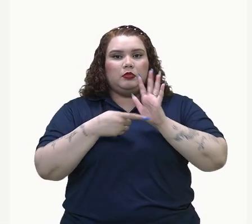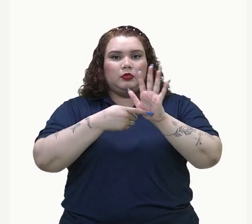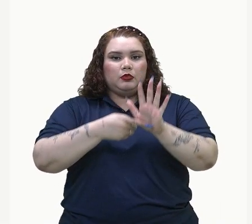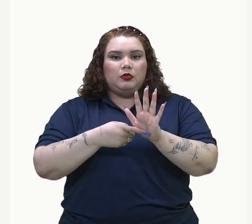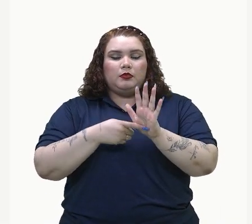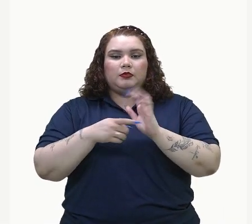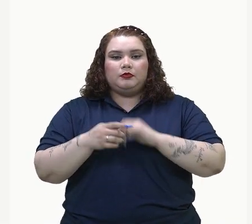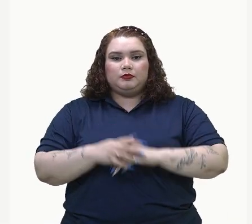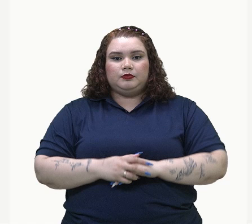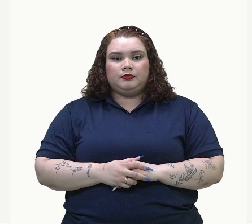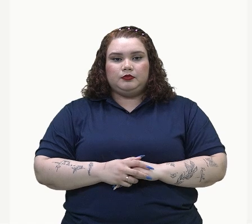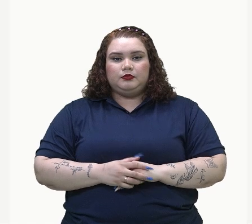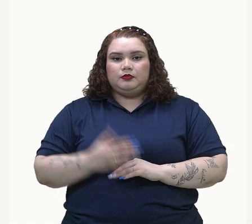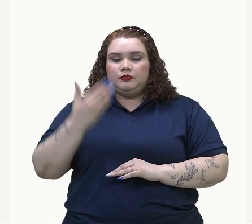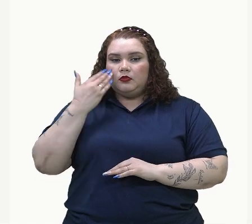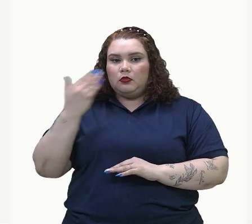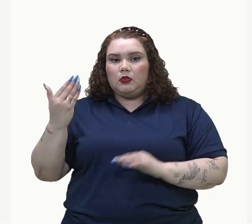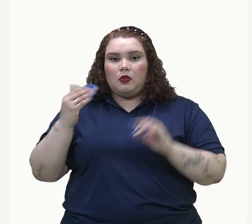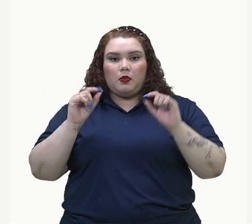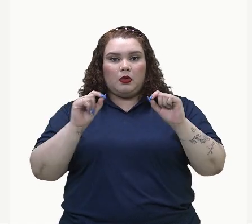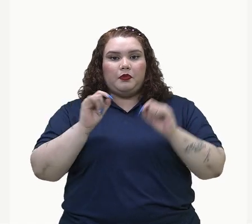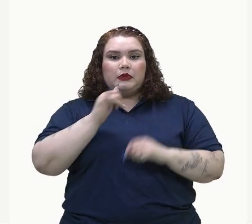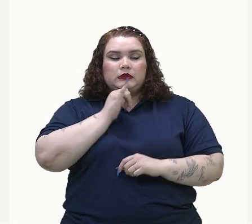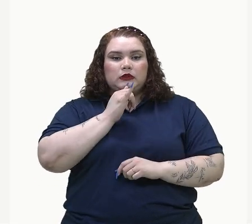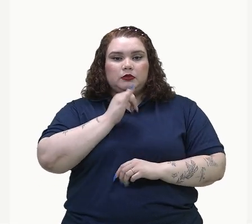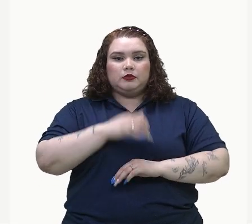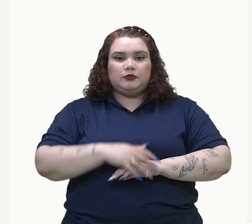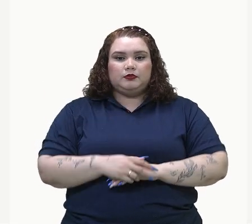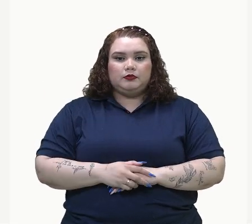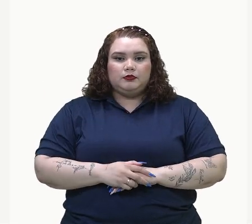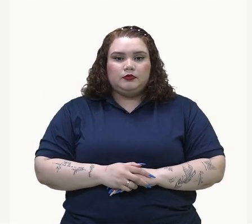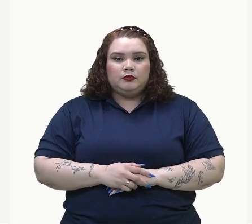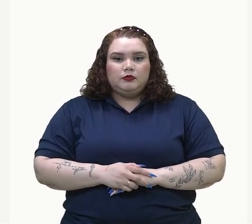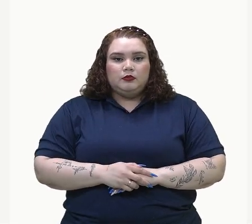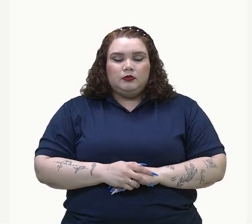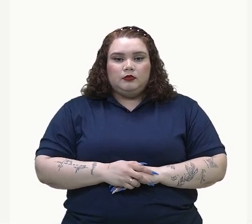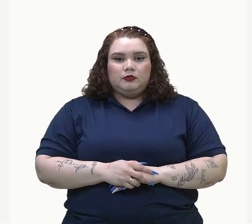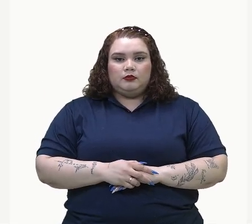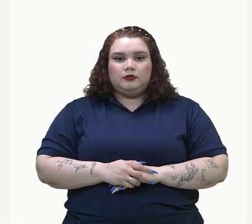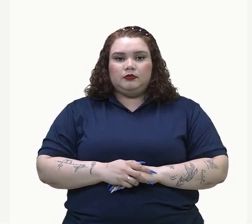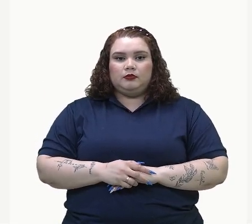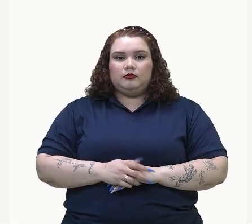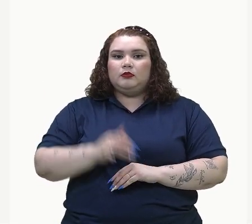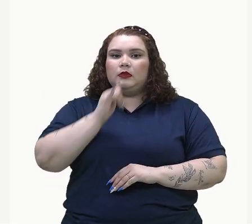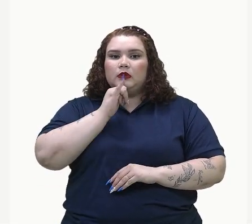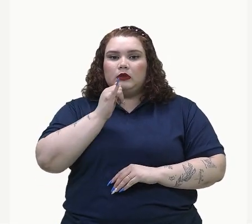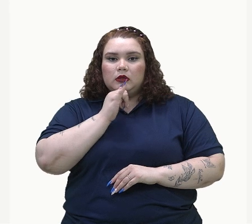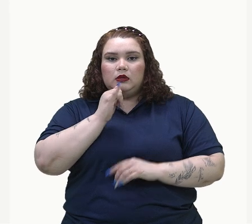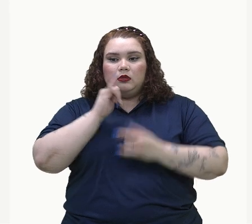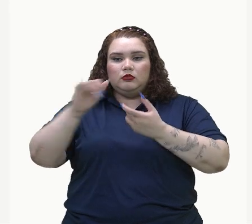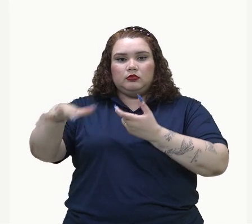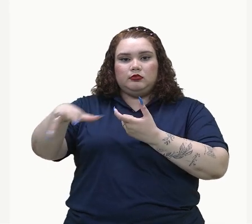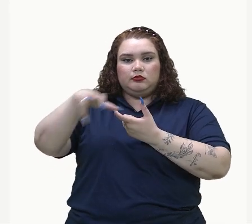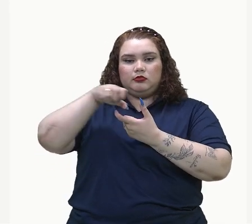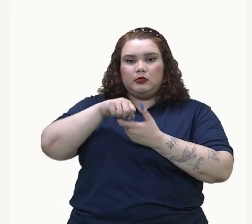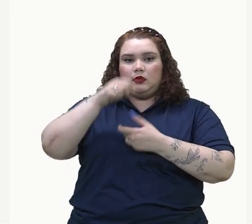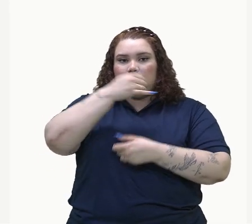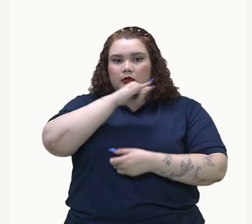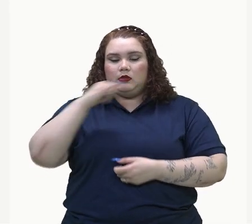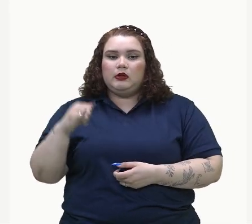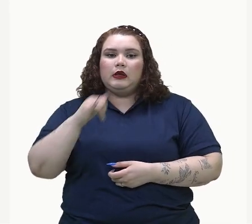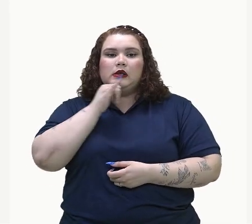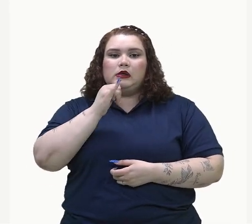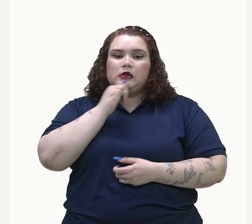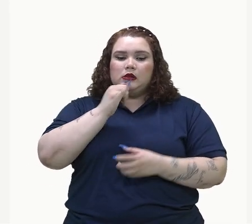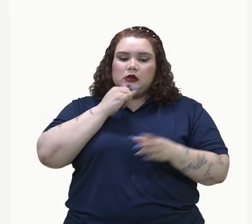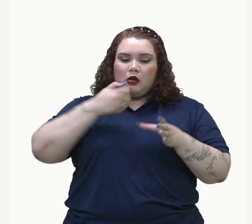vocês é o seguinte. Exemplos de receptores elétricos, por exemplo, uma